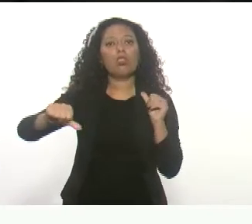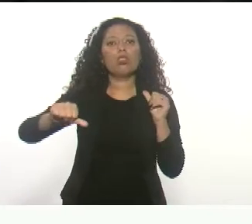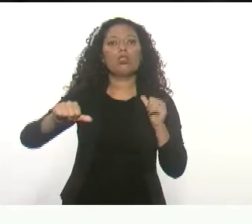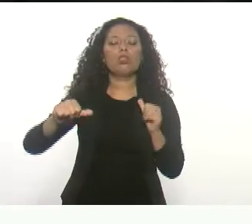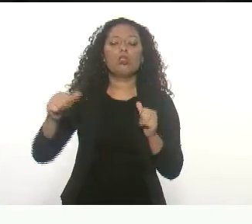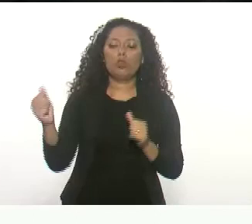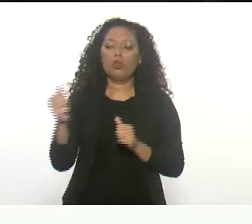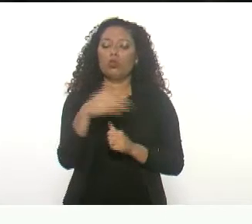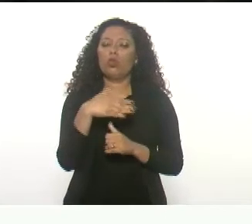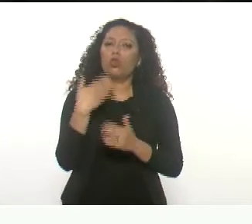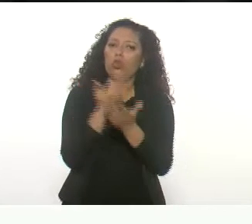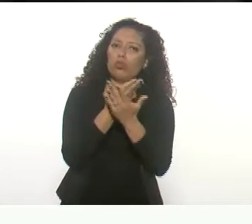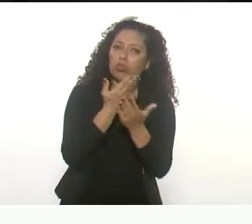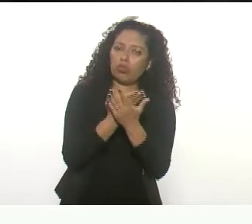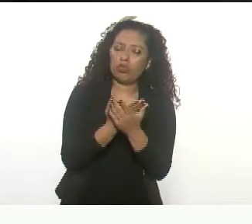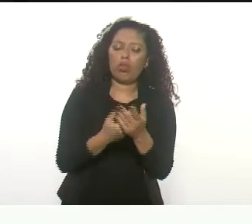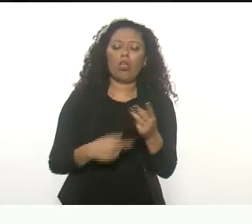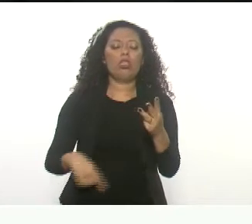Mais Educação,